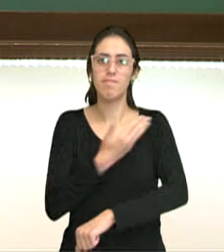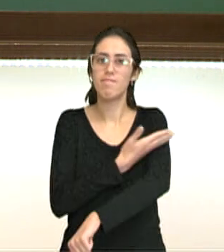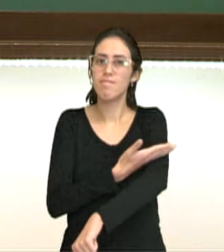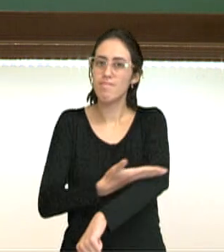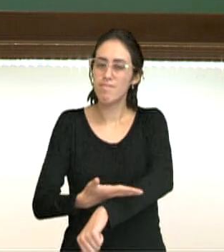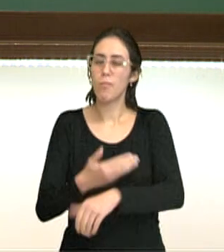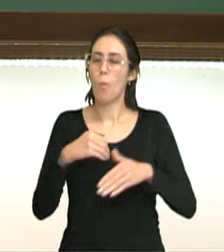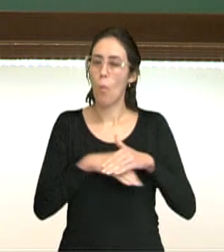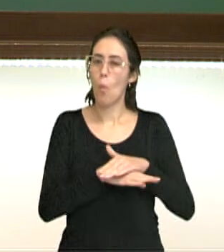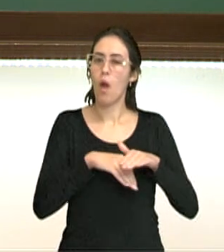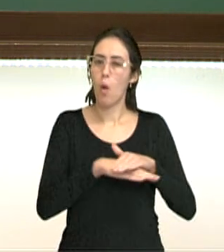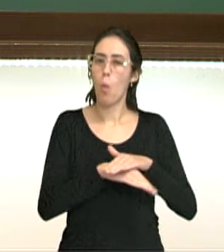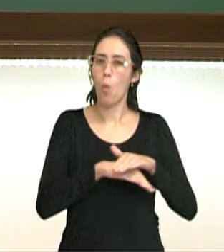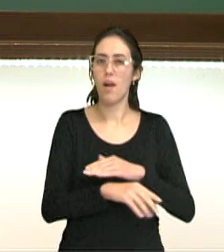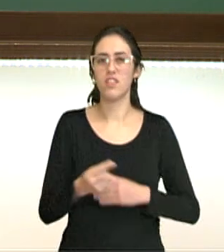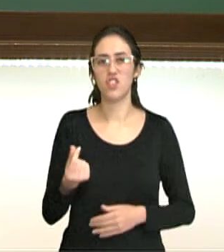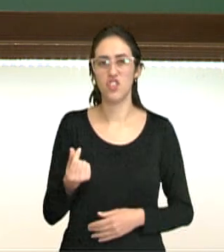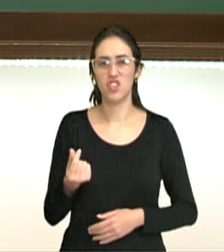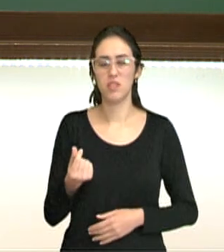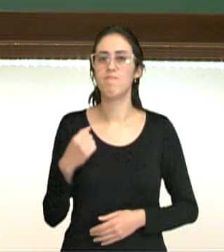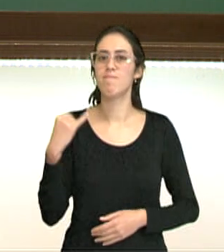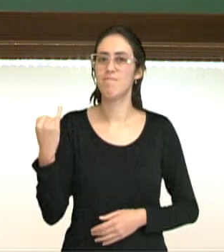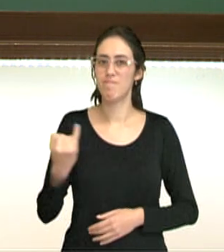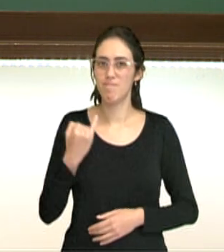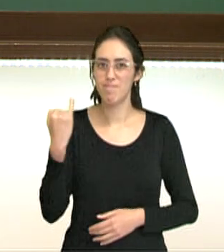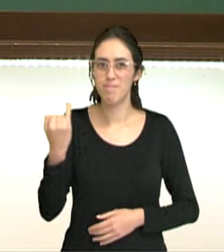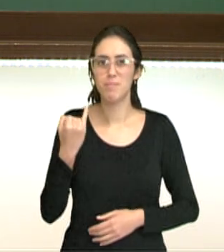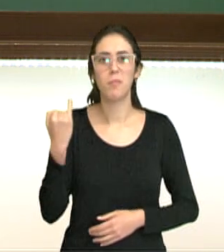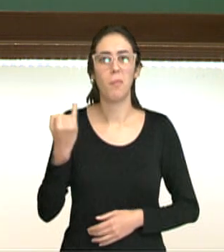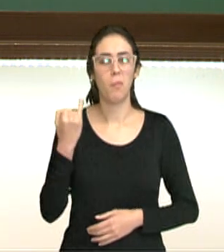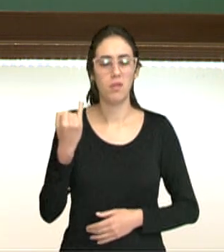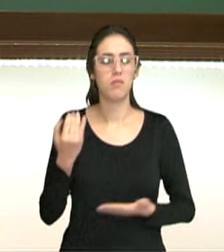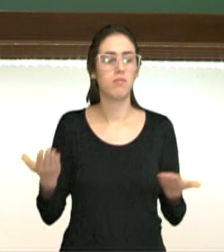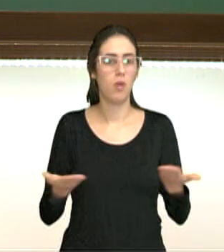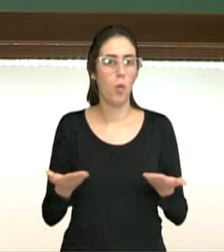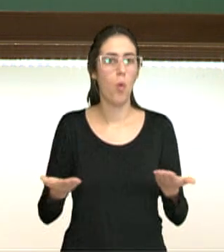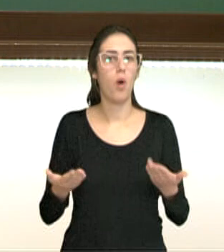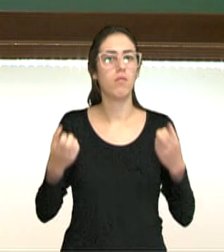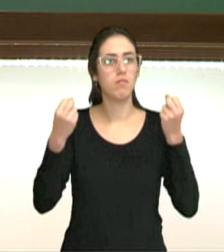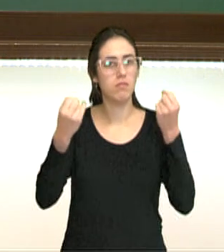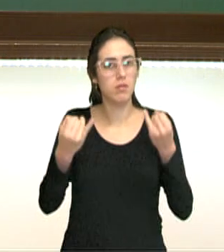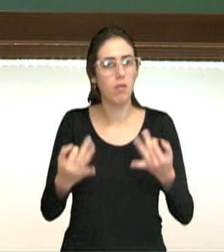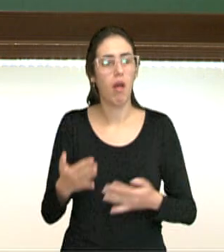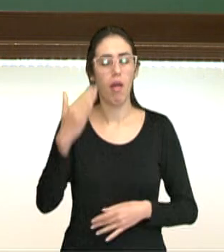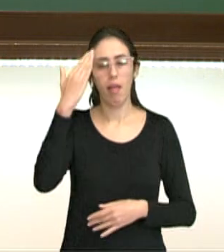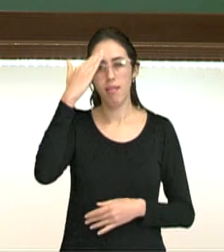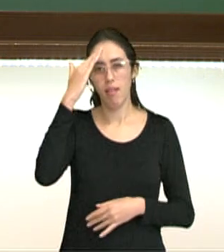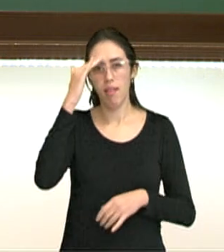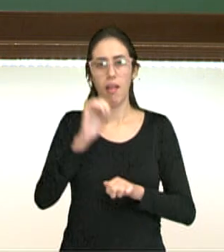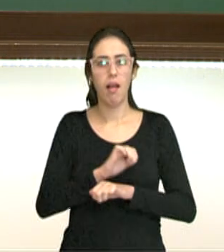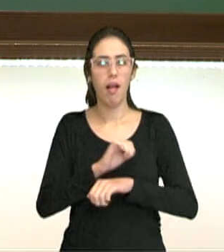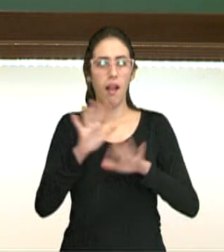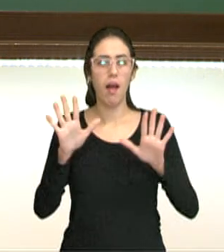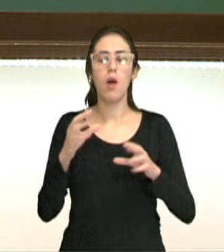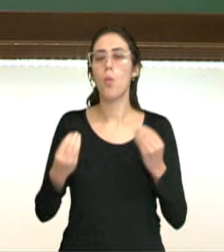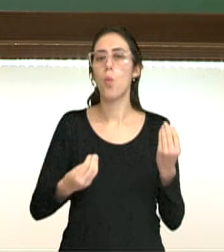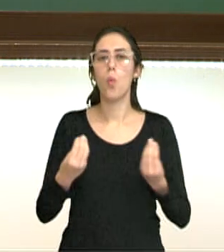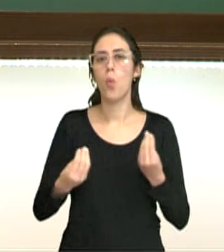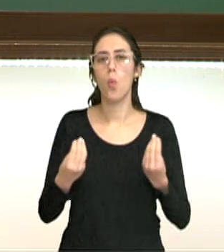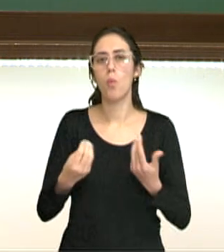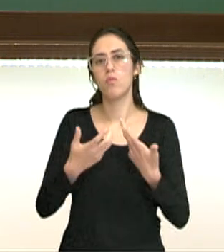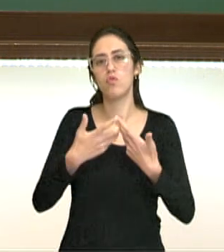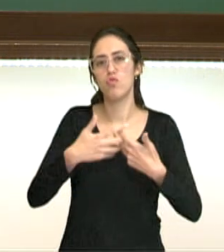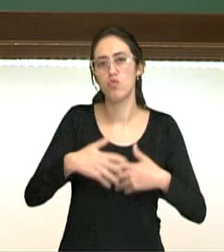dinheiro, gente. É um hábito muito importante para a gente vai compreender como que funciona